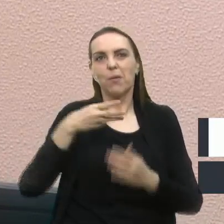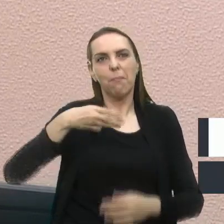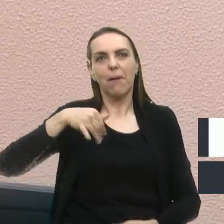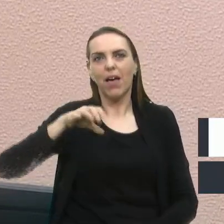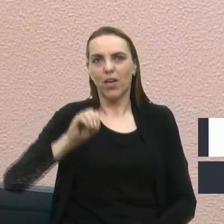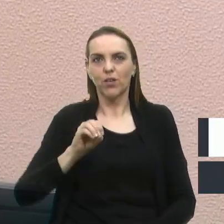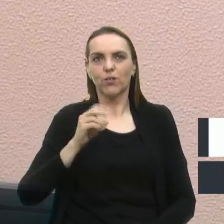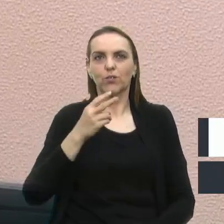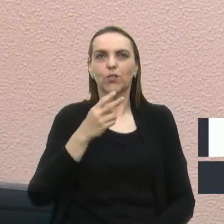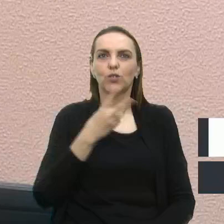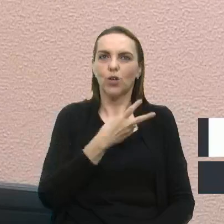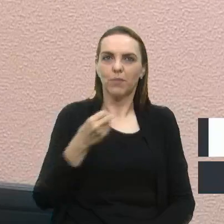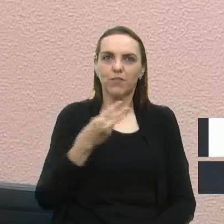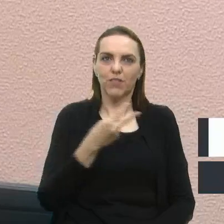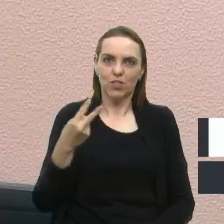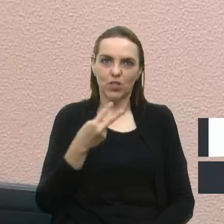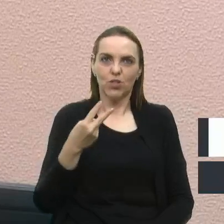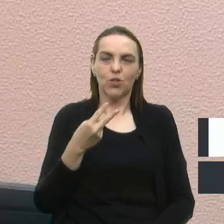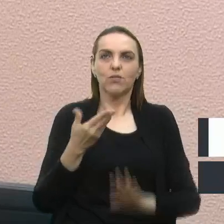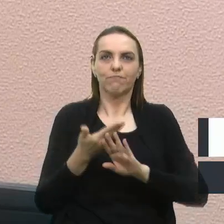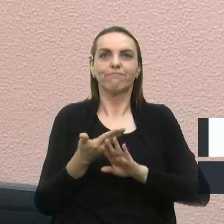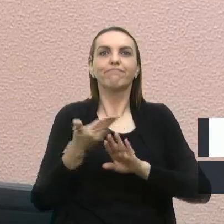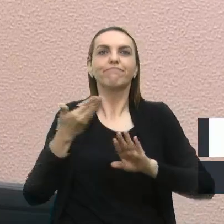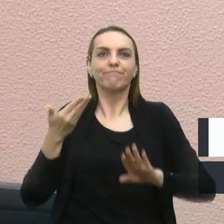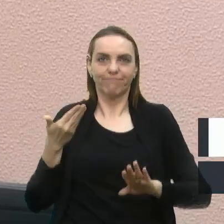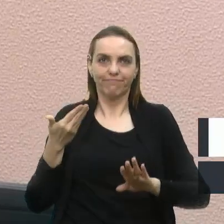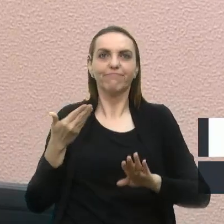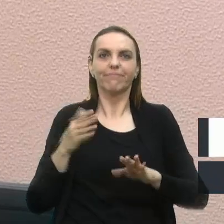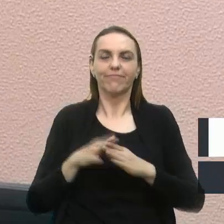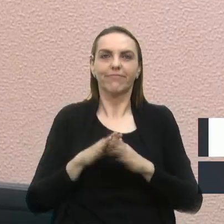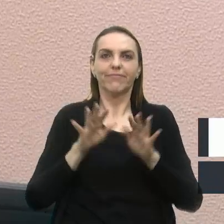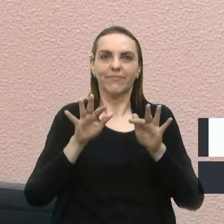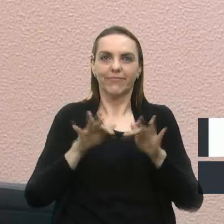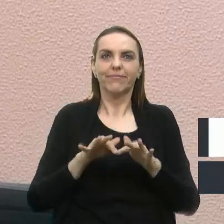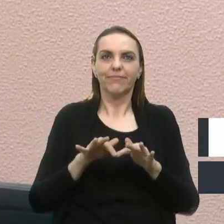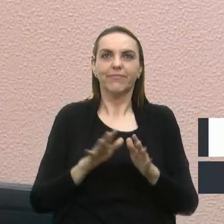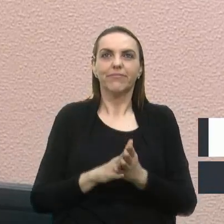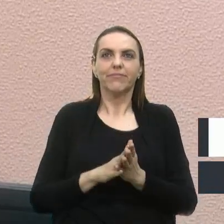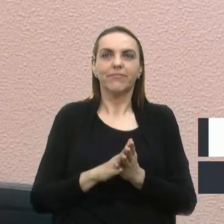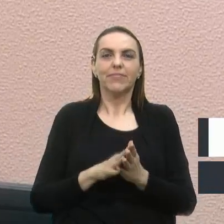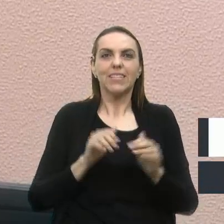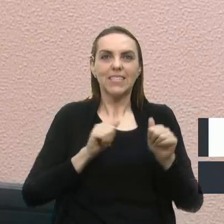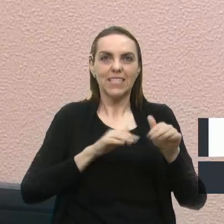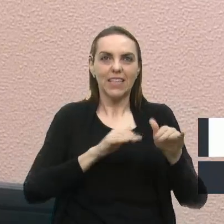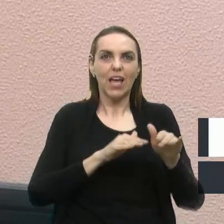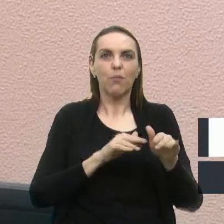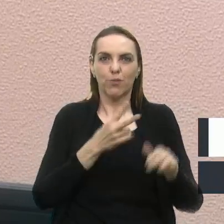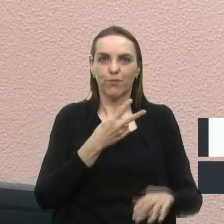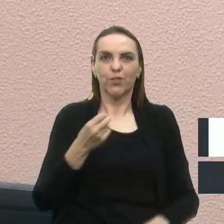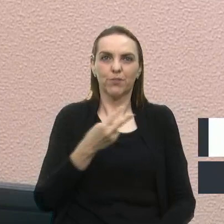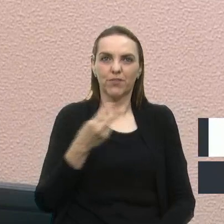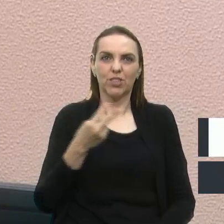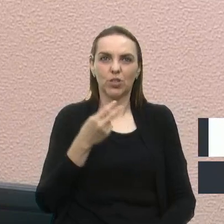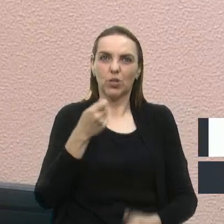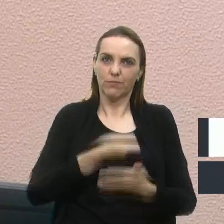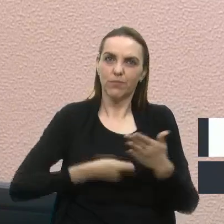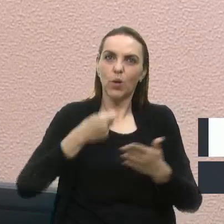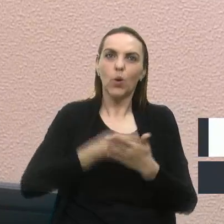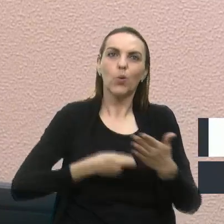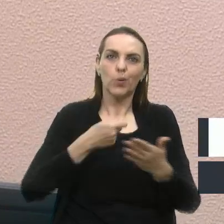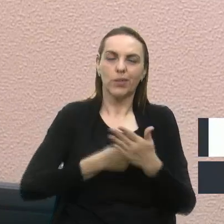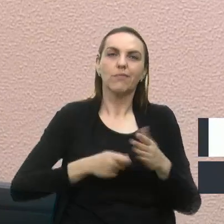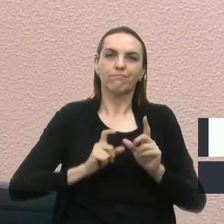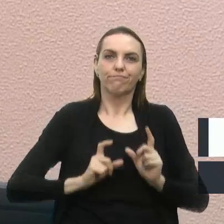dia do clube, se licenciando definitivamente em setembro deste mesmo ano, após uma luta contra um câncer.